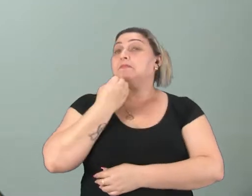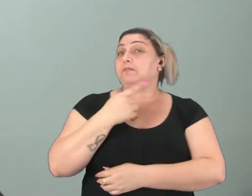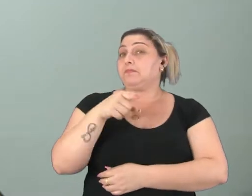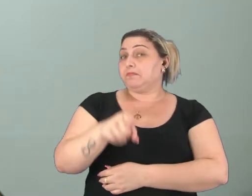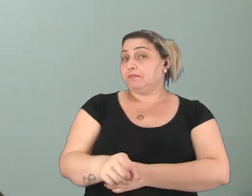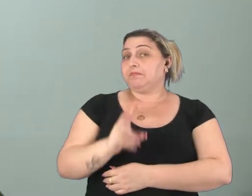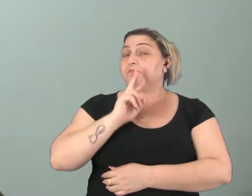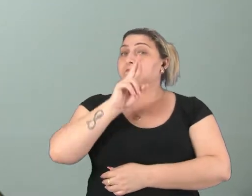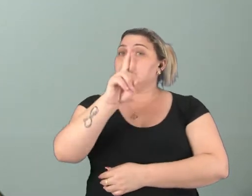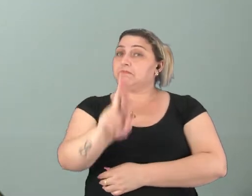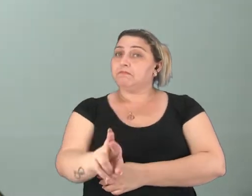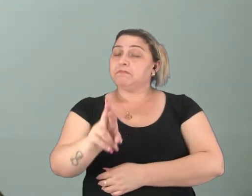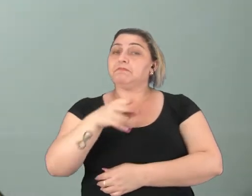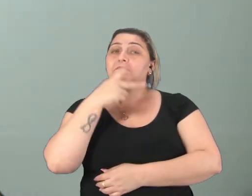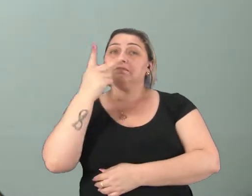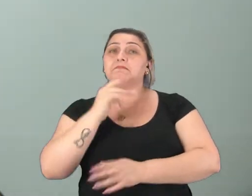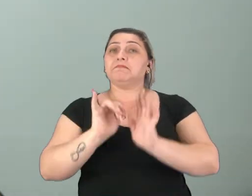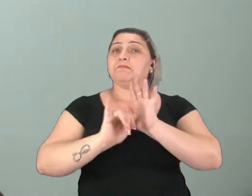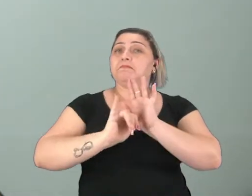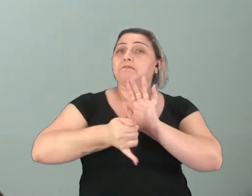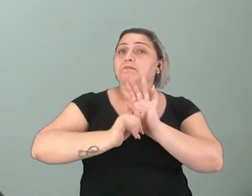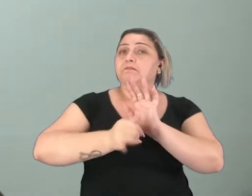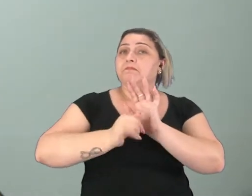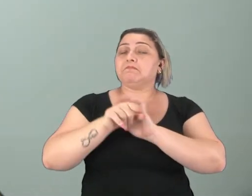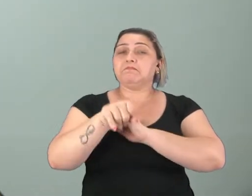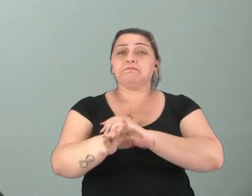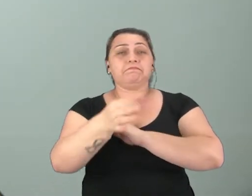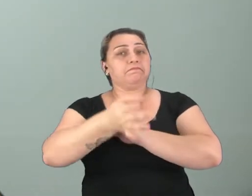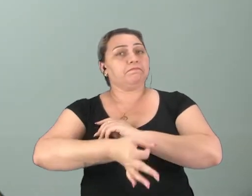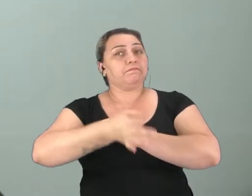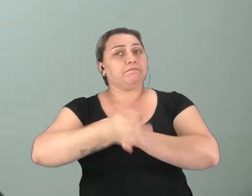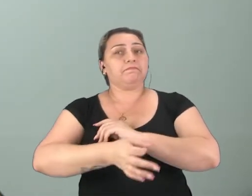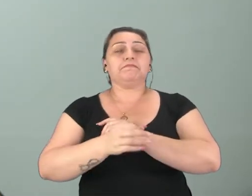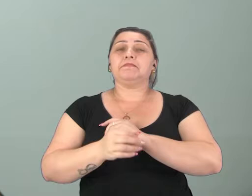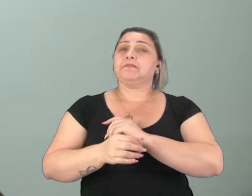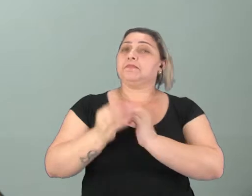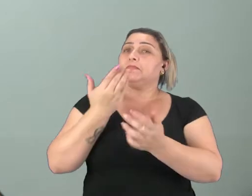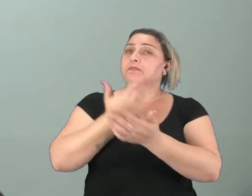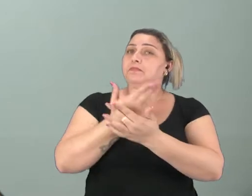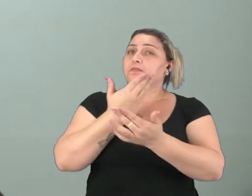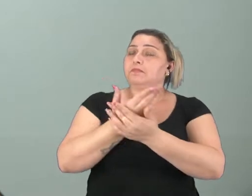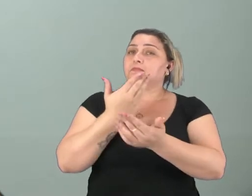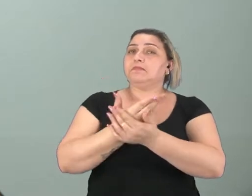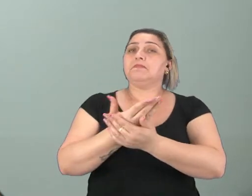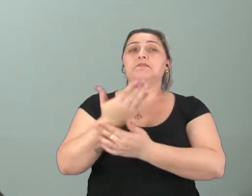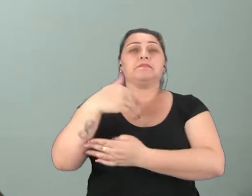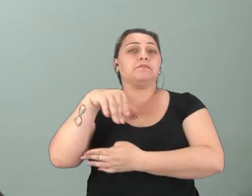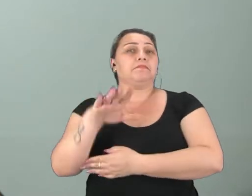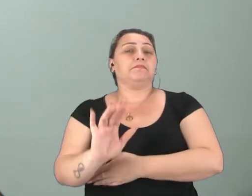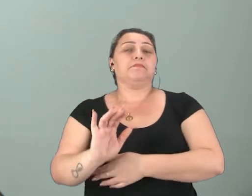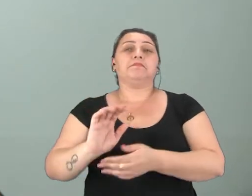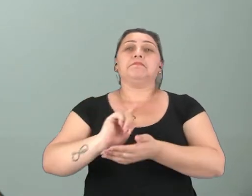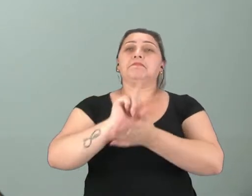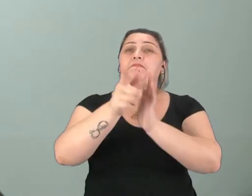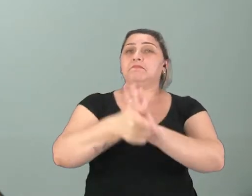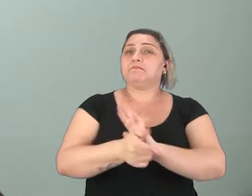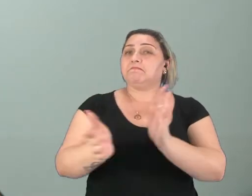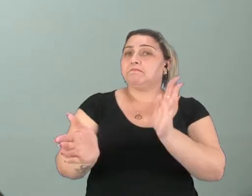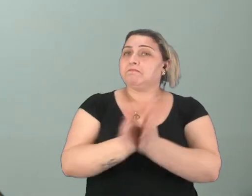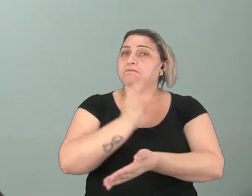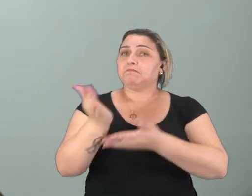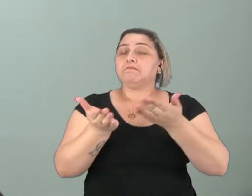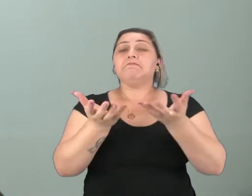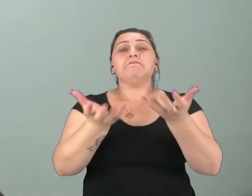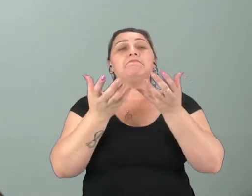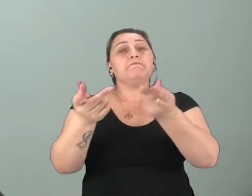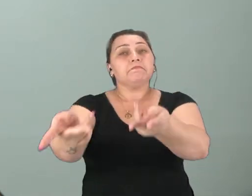Bom, se você respondeu que estávamos falando sobre fábulas, você acertou. Estamos estudando um pouquinho mais sobre esse gênero fantástico e